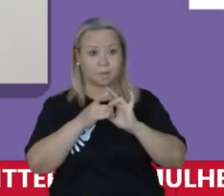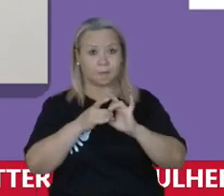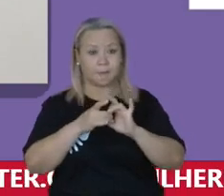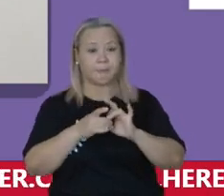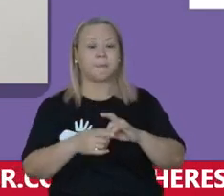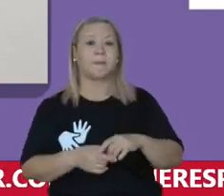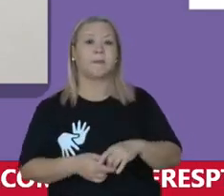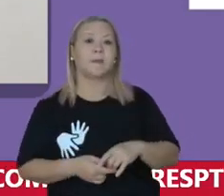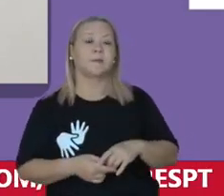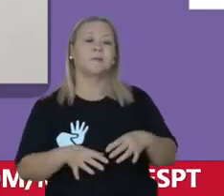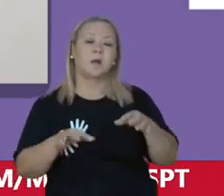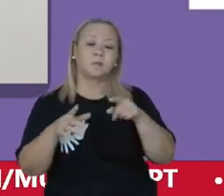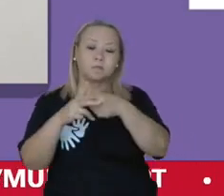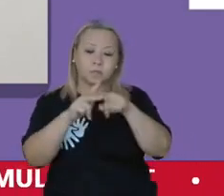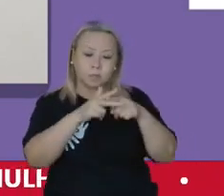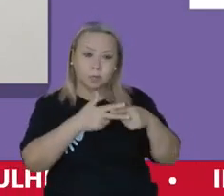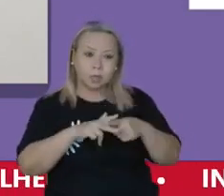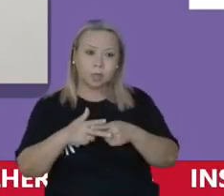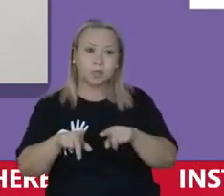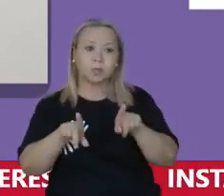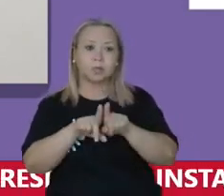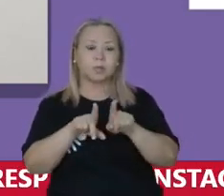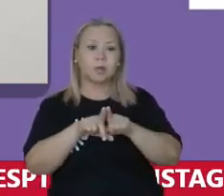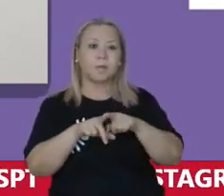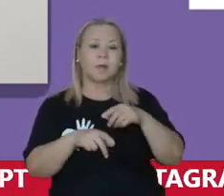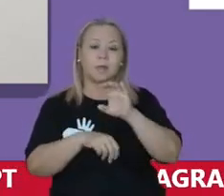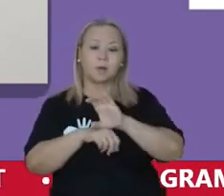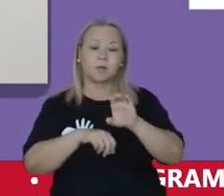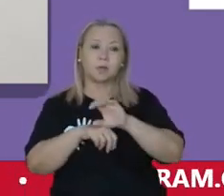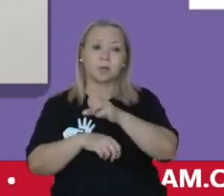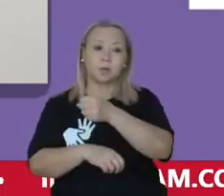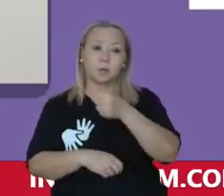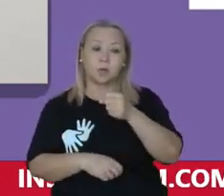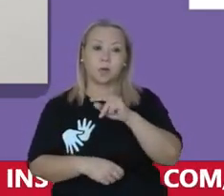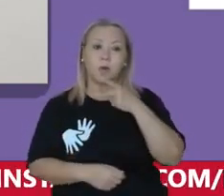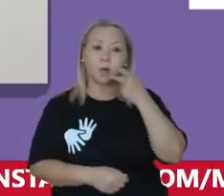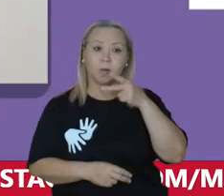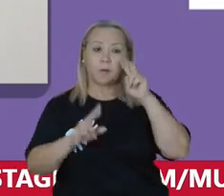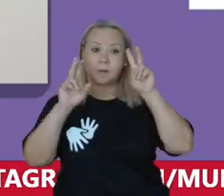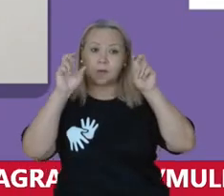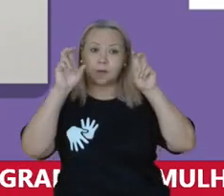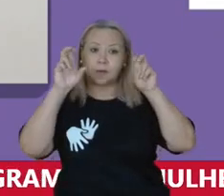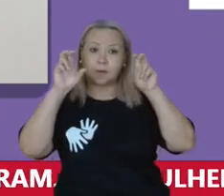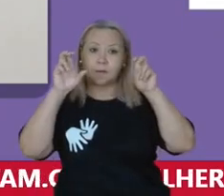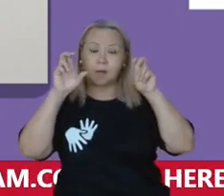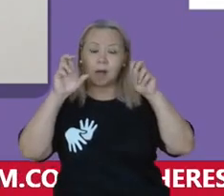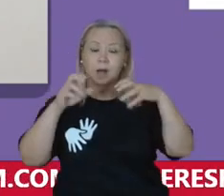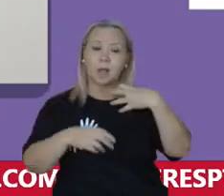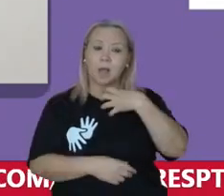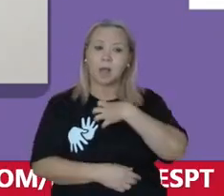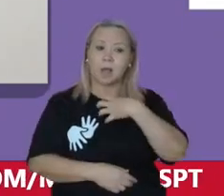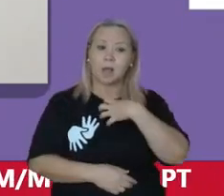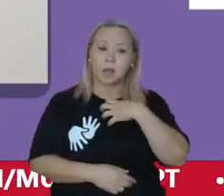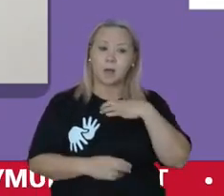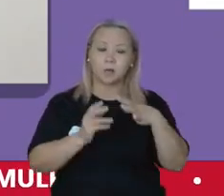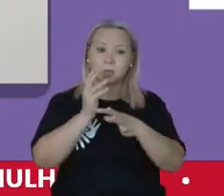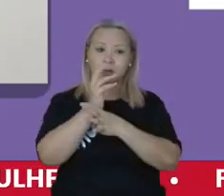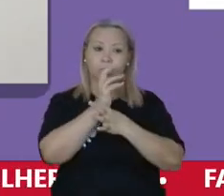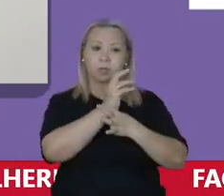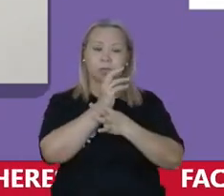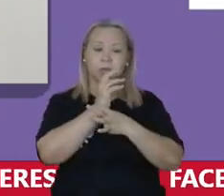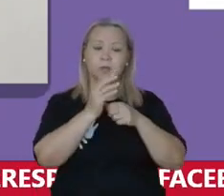fez também ajustes na Constituição de 88 que diz respeito à forma de